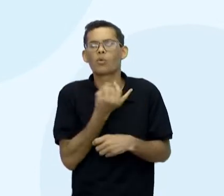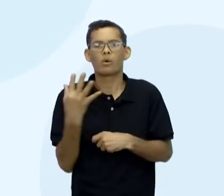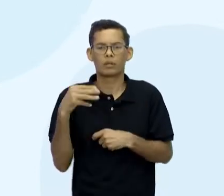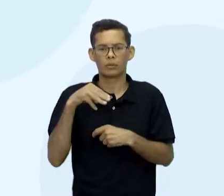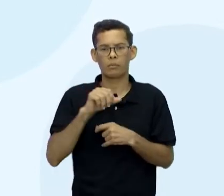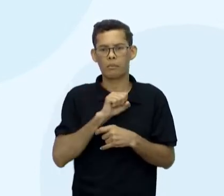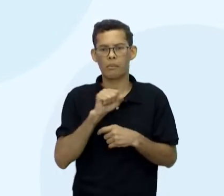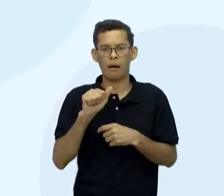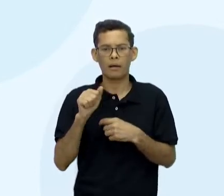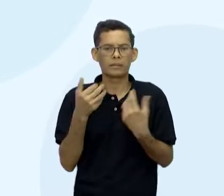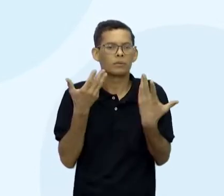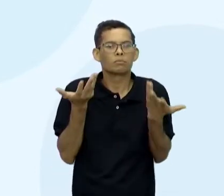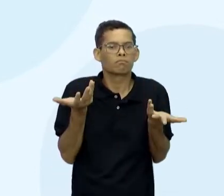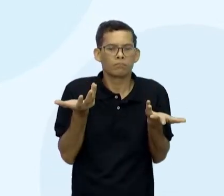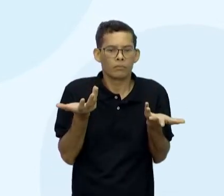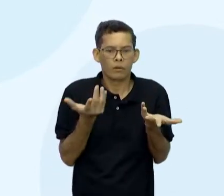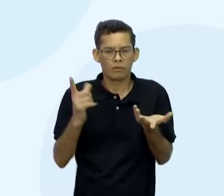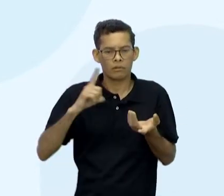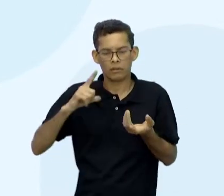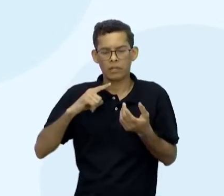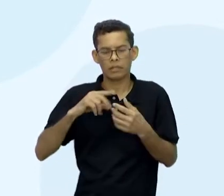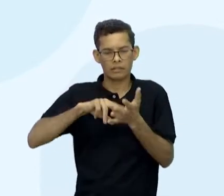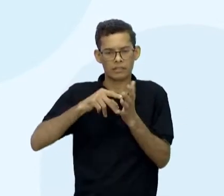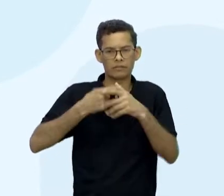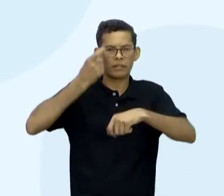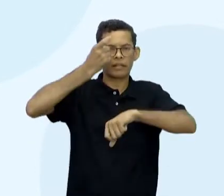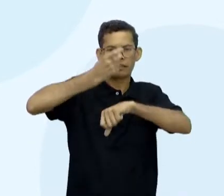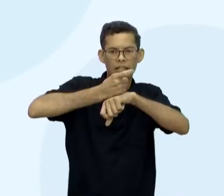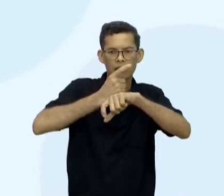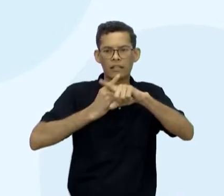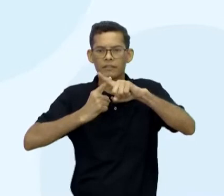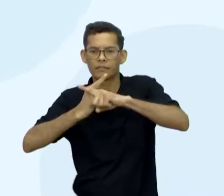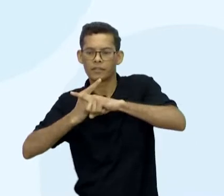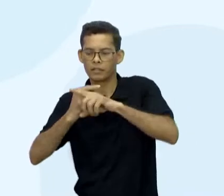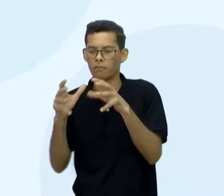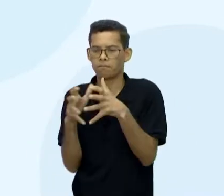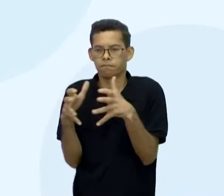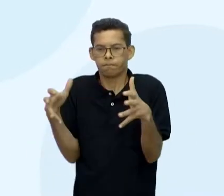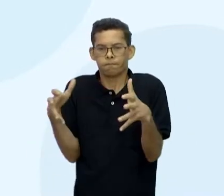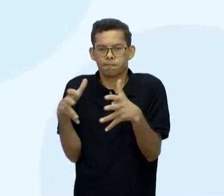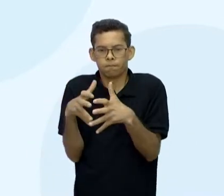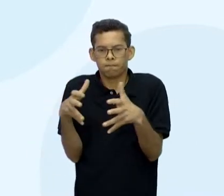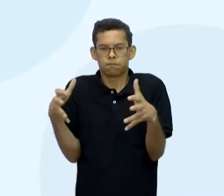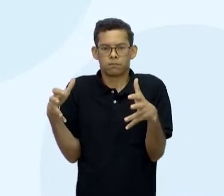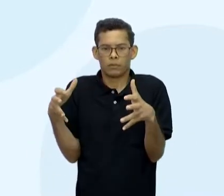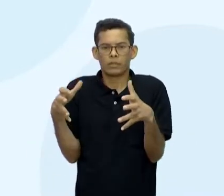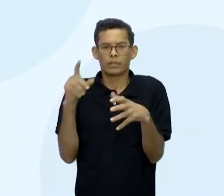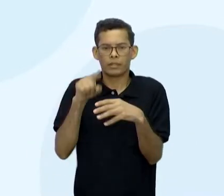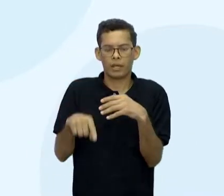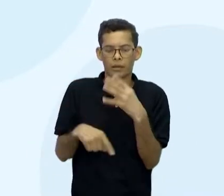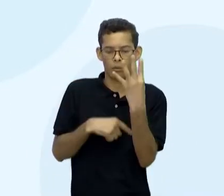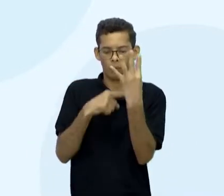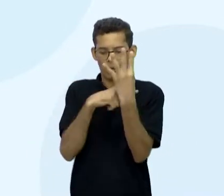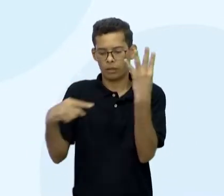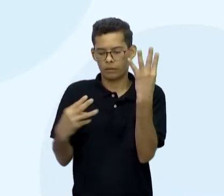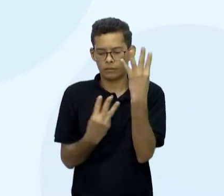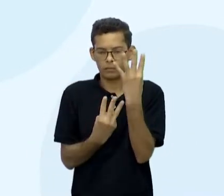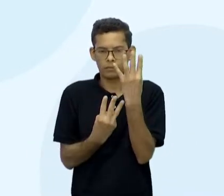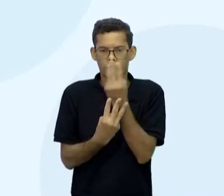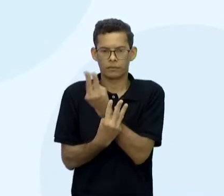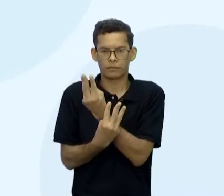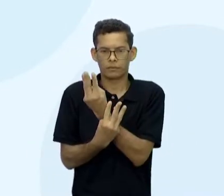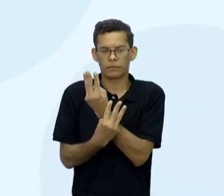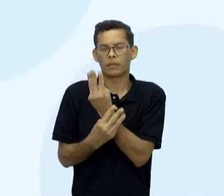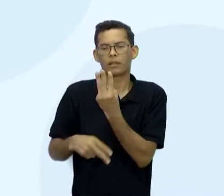aqui, a massa interna da Terra. Aqui, ó. É a densidade multiplicada pelo volume. Densidade, 4 terços de pi, r ao cubo.